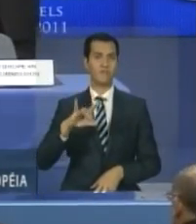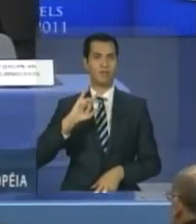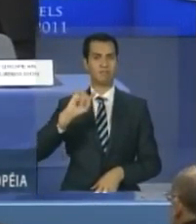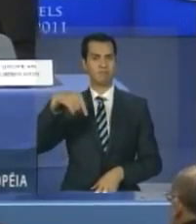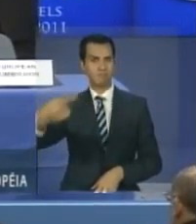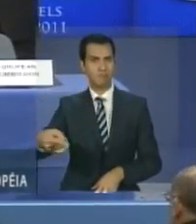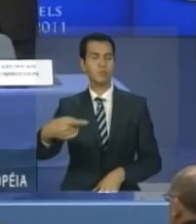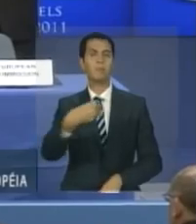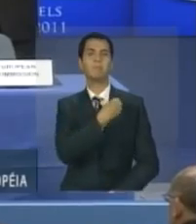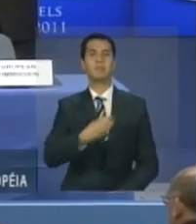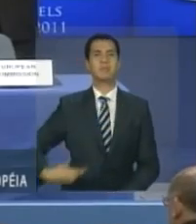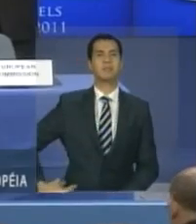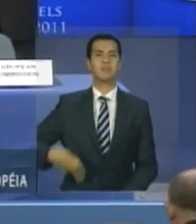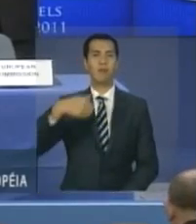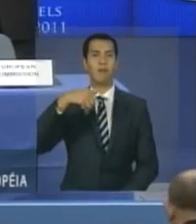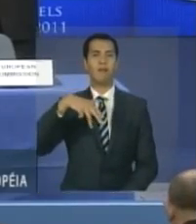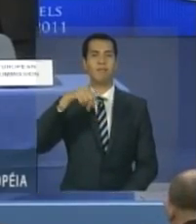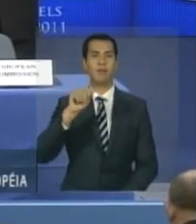turismo.